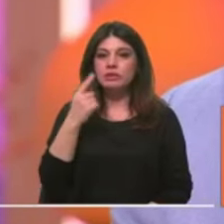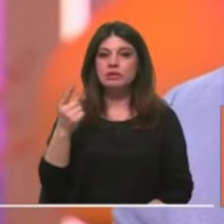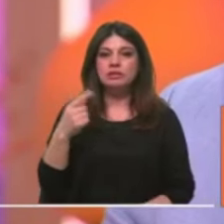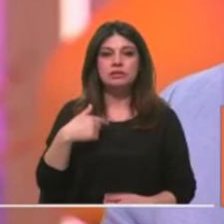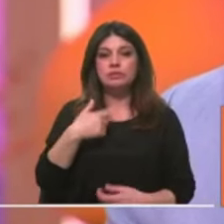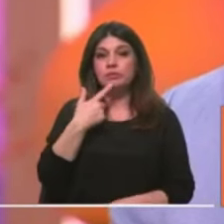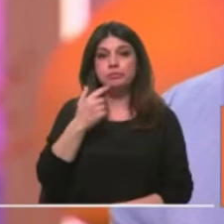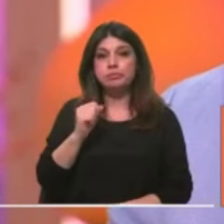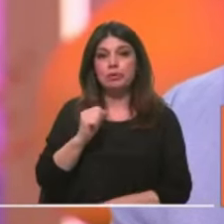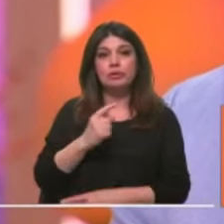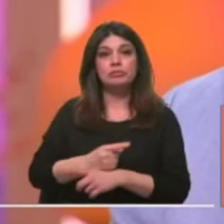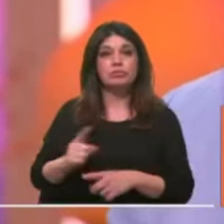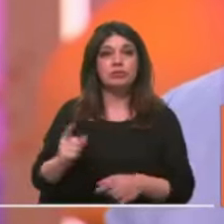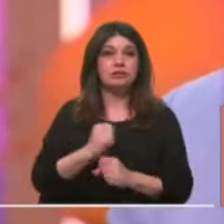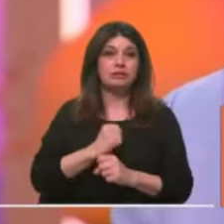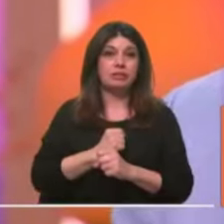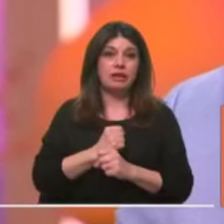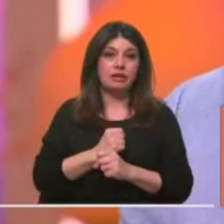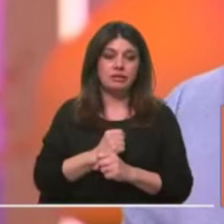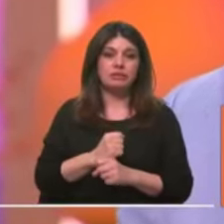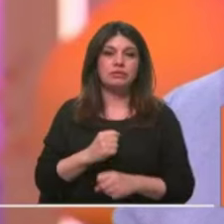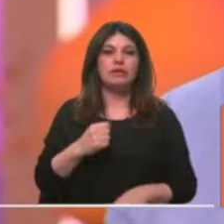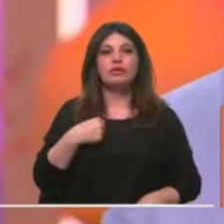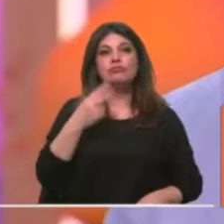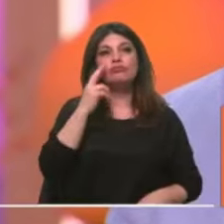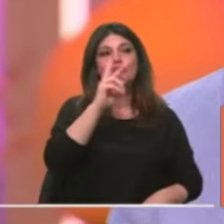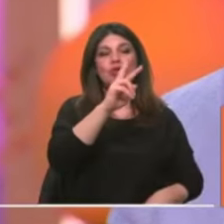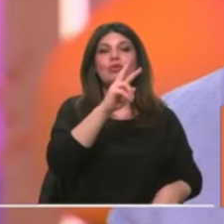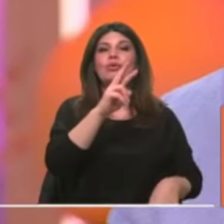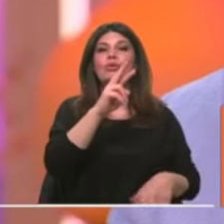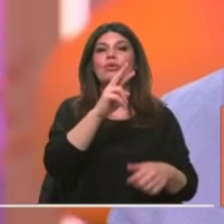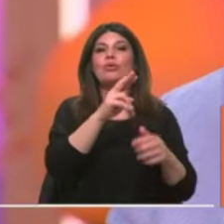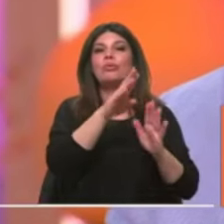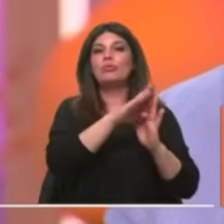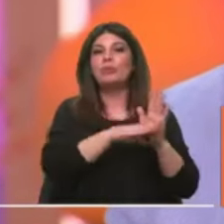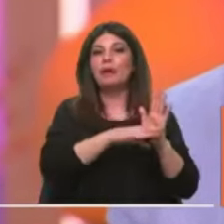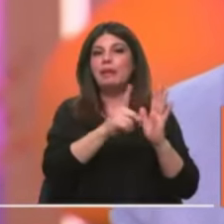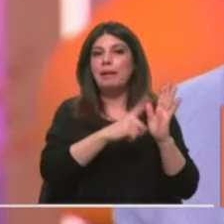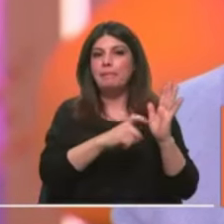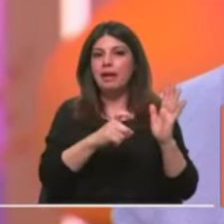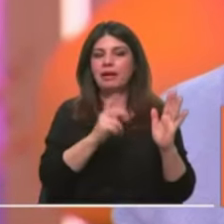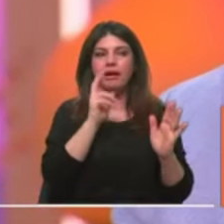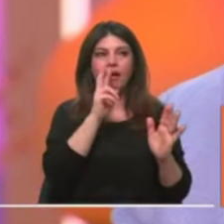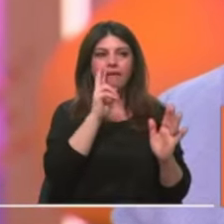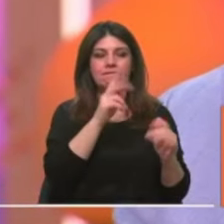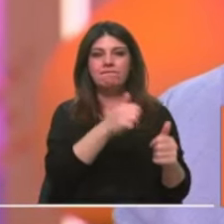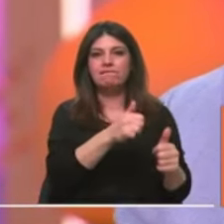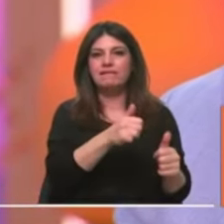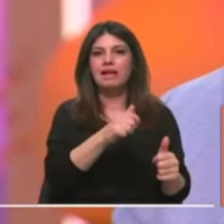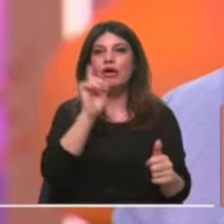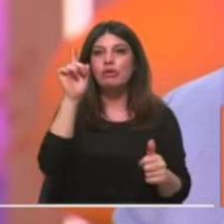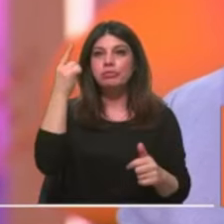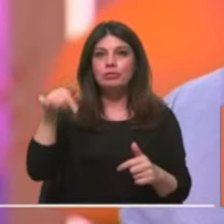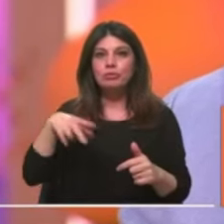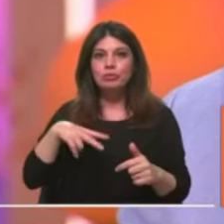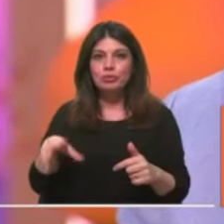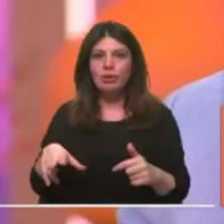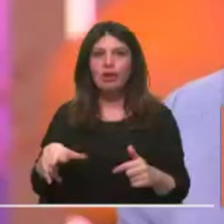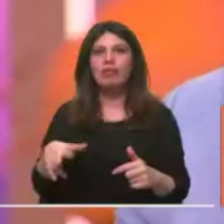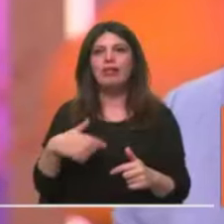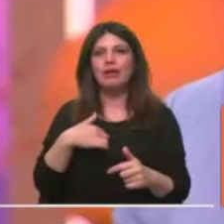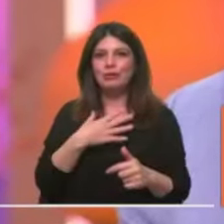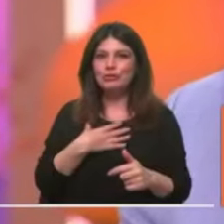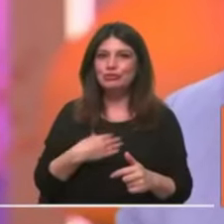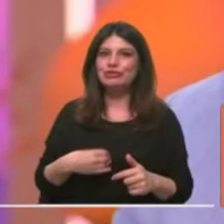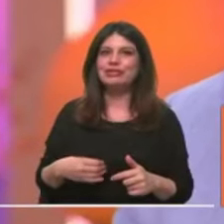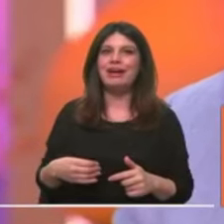questões de trabalho, pá, adorava porque já seguia o americano, o formato americano, e adorava aquilo. Se houver no meu país, pá, acho que tenho um perfil e gosto disto, gosto